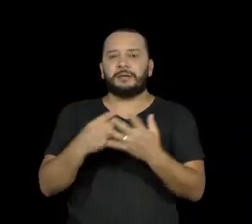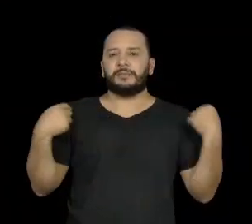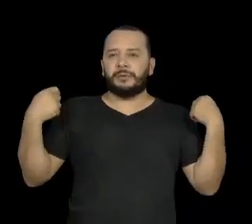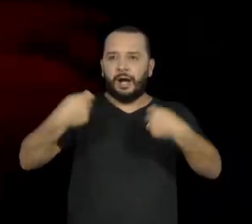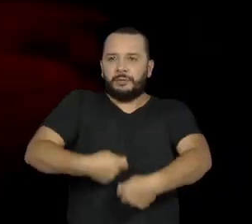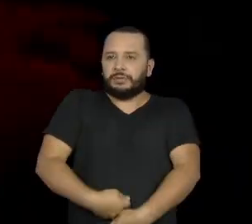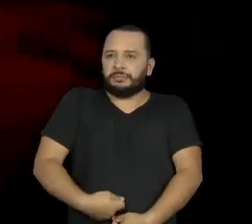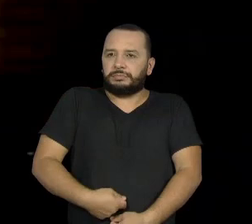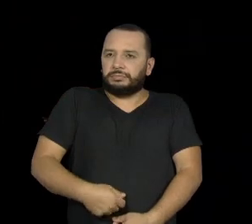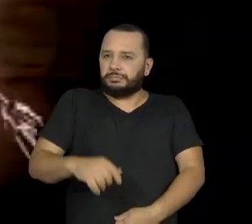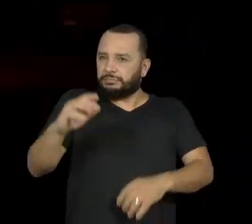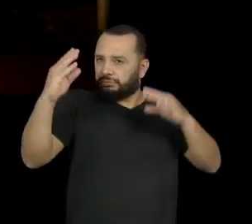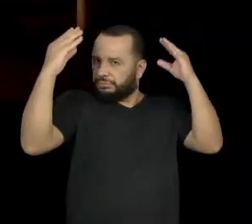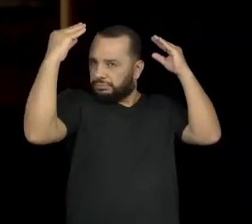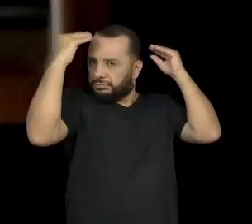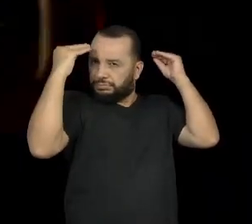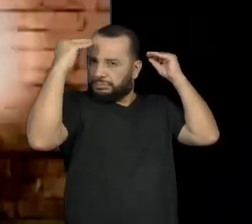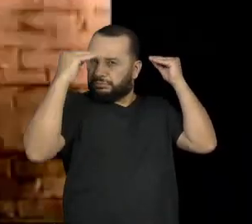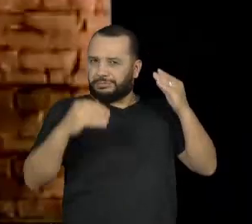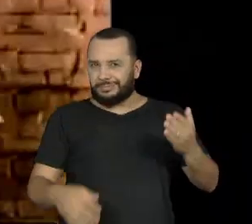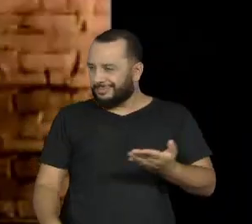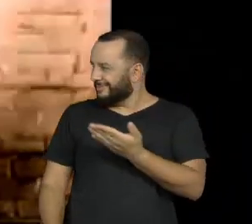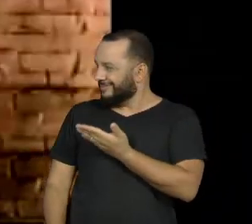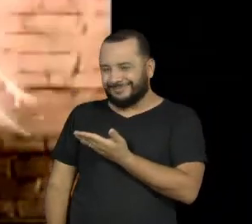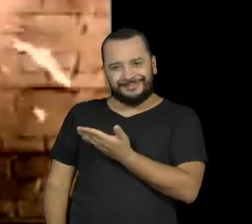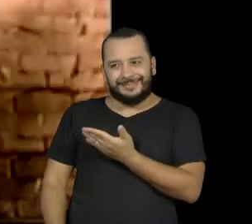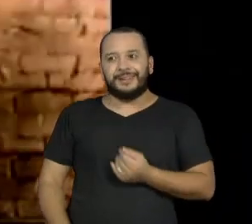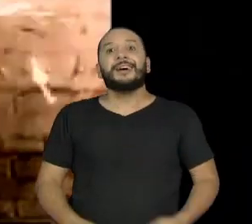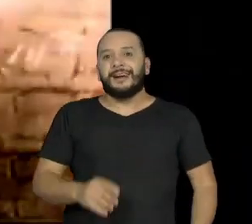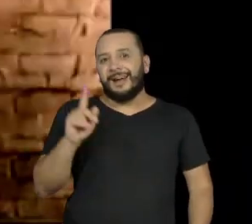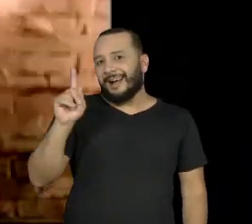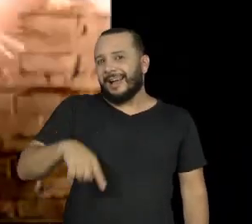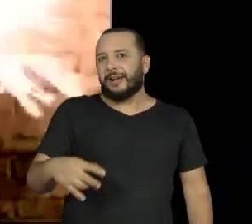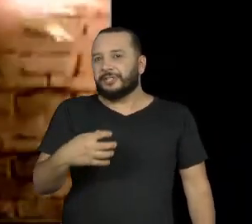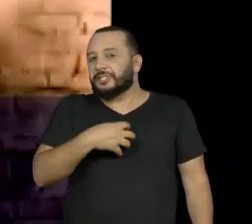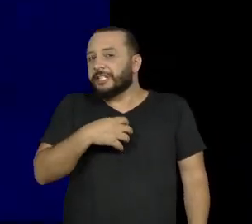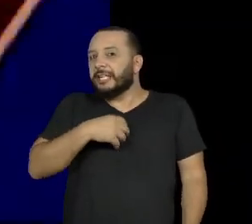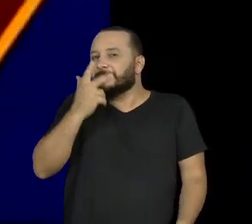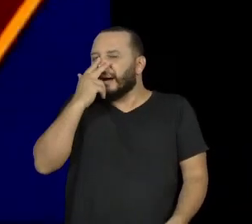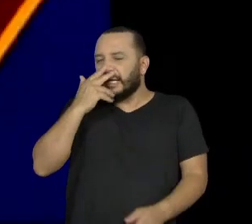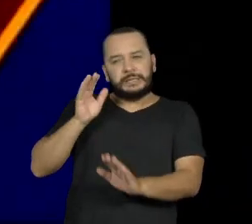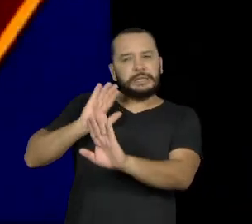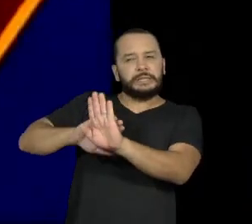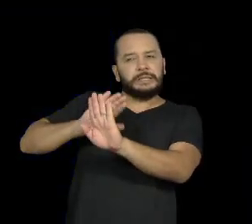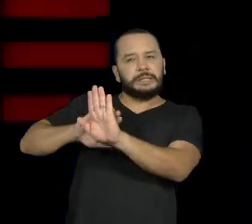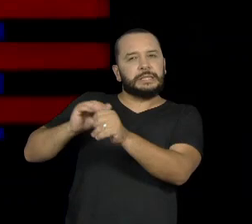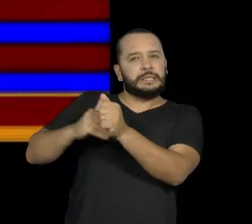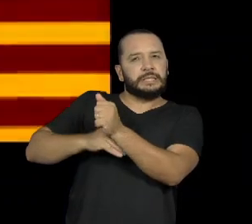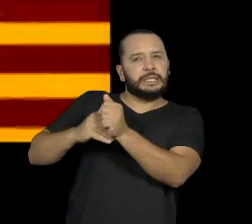de gabardine e um chapéu que lhe conferia um ar misterioso.